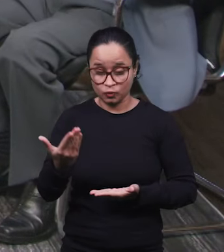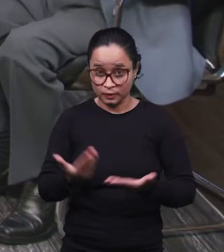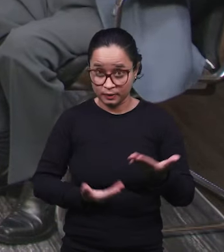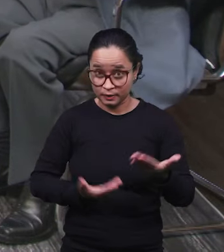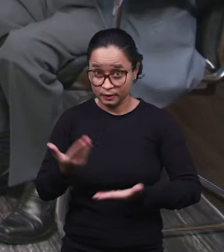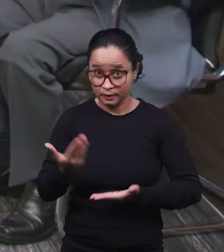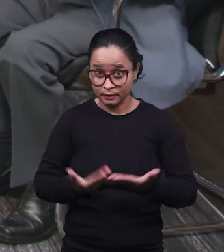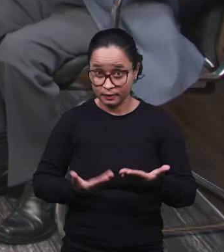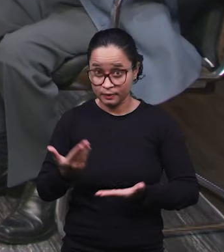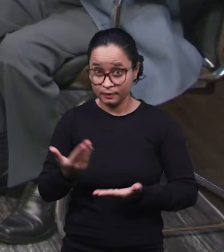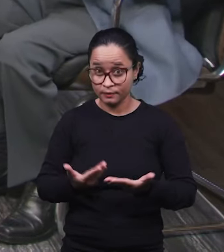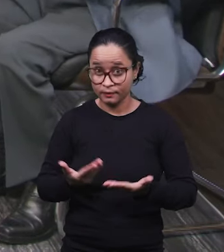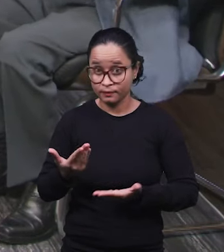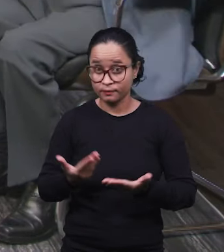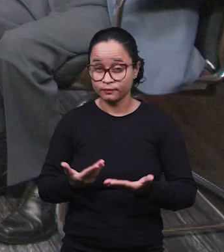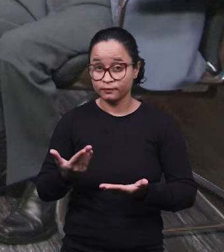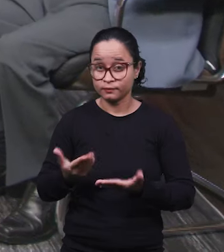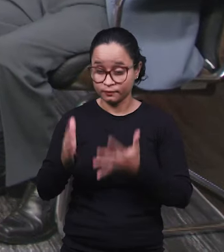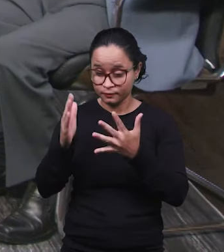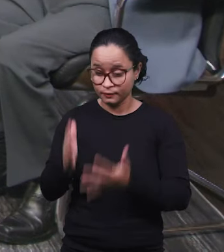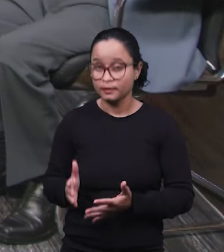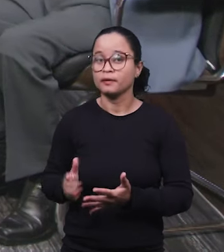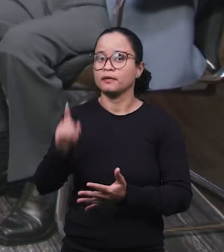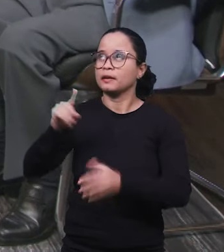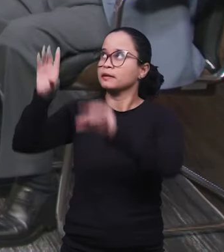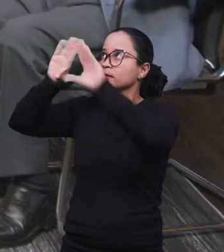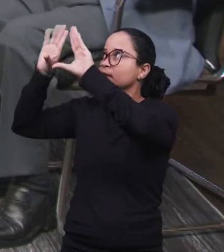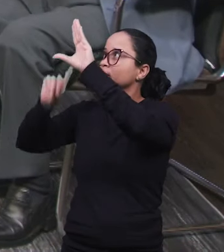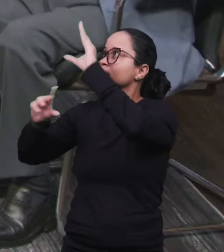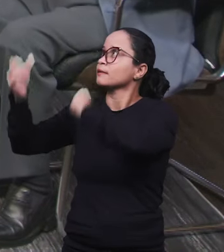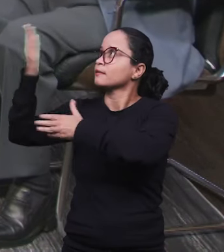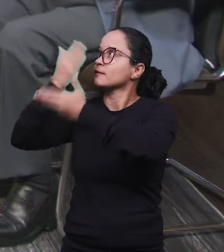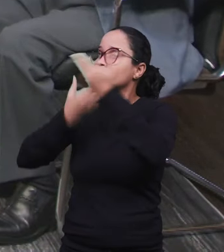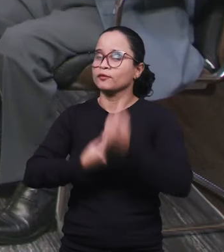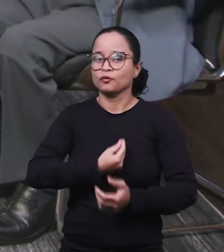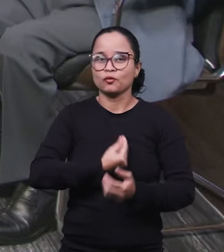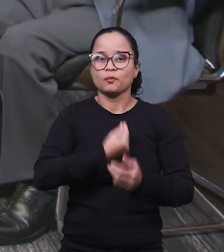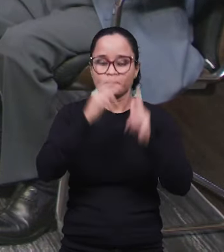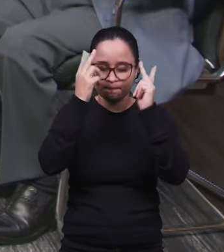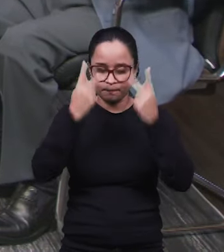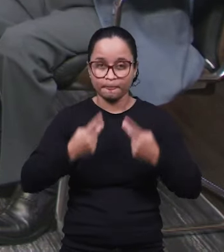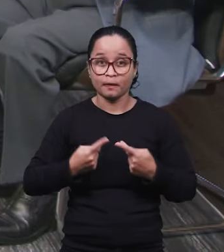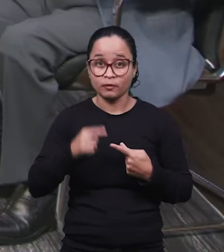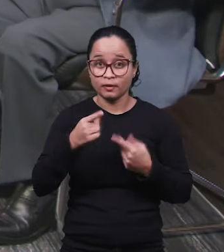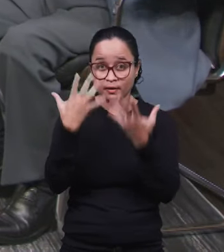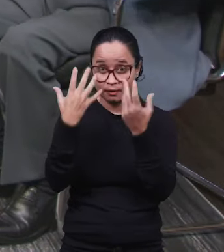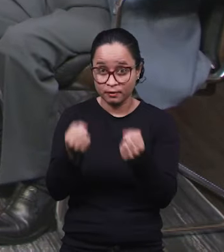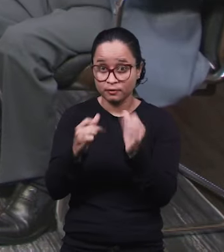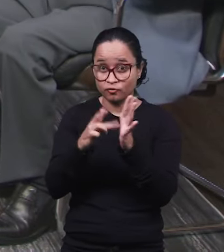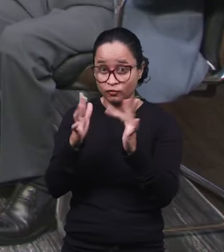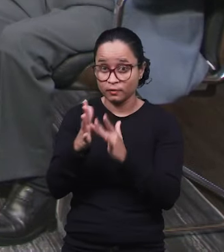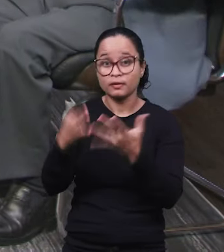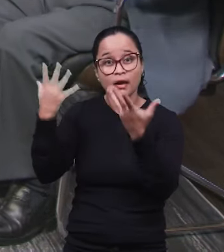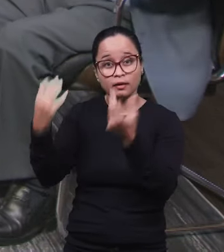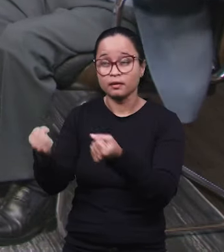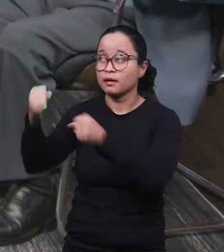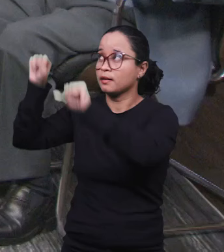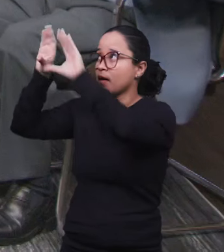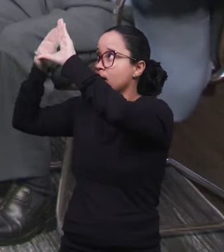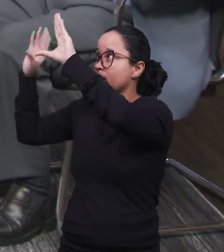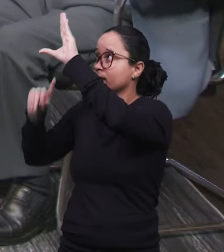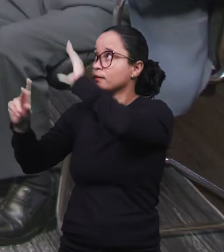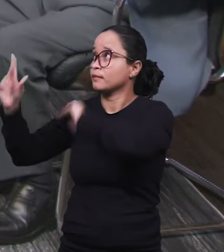da eternidade no crente, do homem. Quando você aceita Jesus, você aceitou a eternidade na sua vida. Então